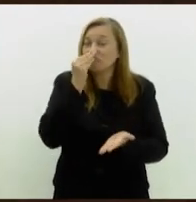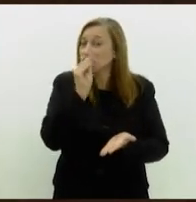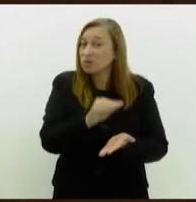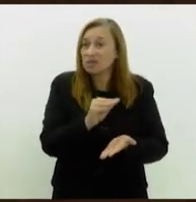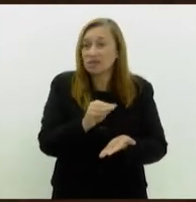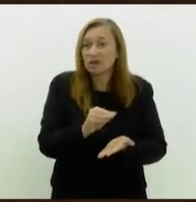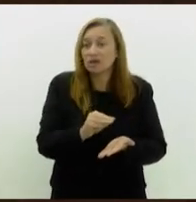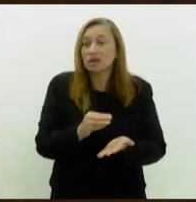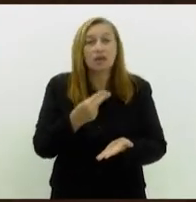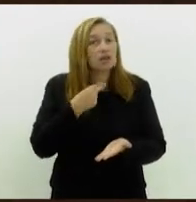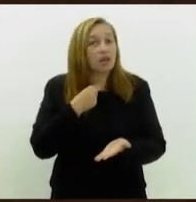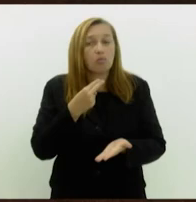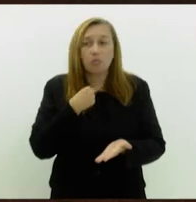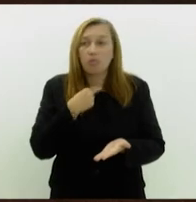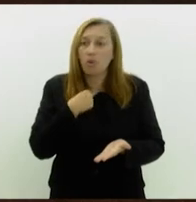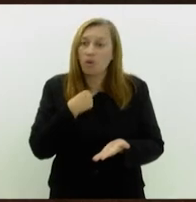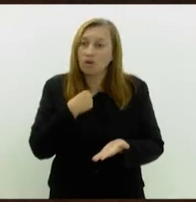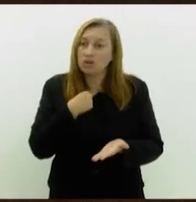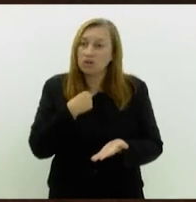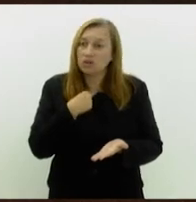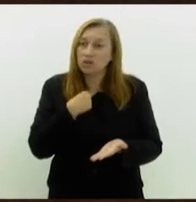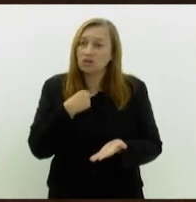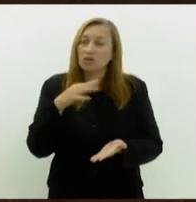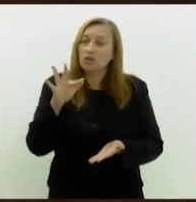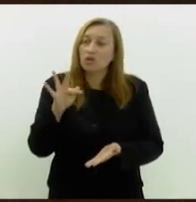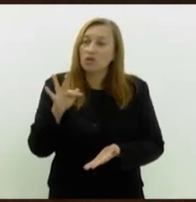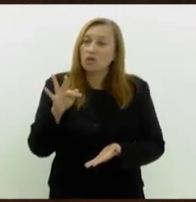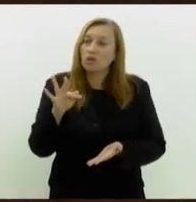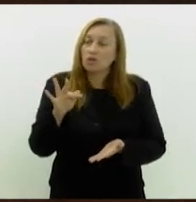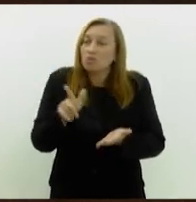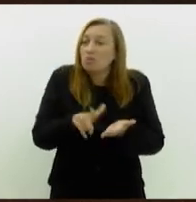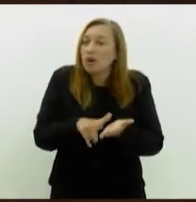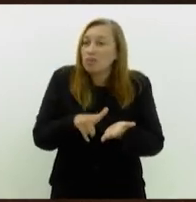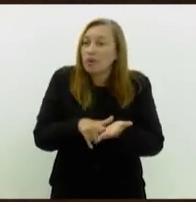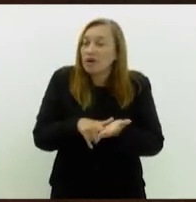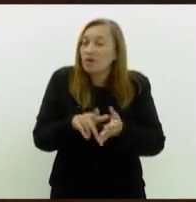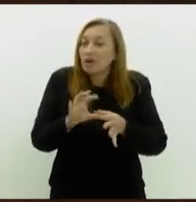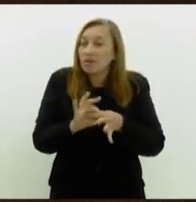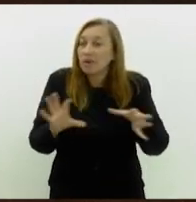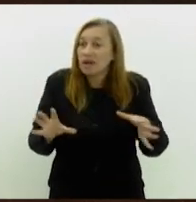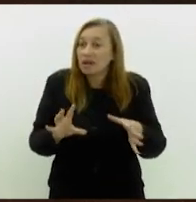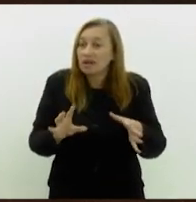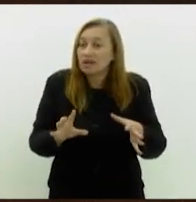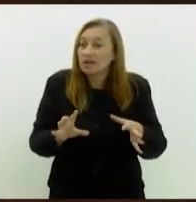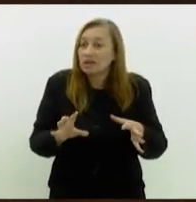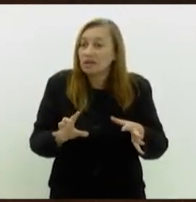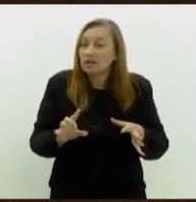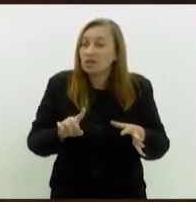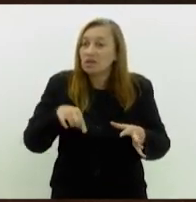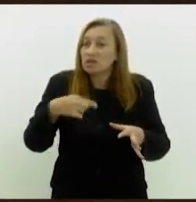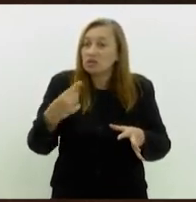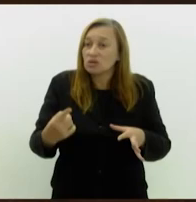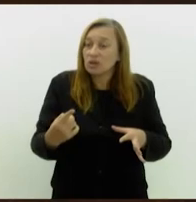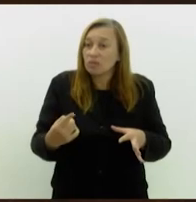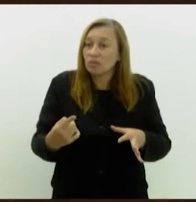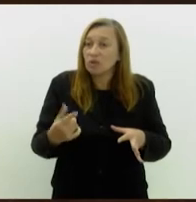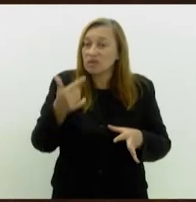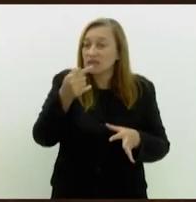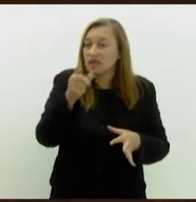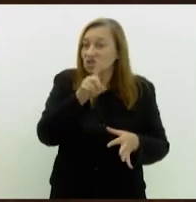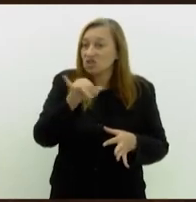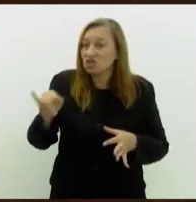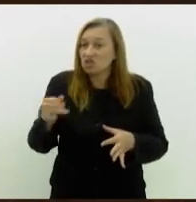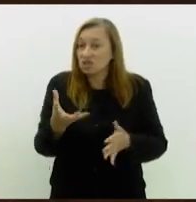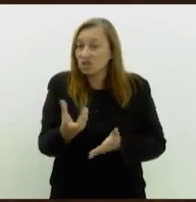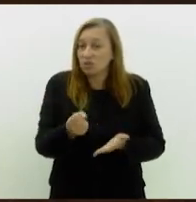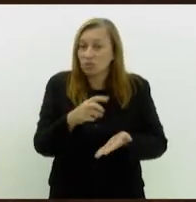e condicionado ao preenchimento de um formulário e a liberação só num prazo de 7 dias isso é desumano